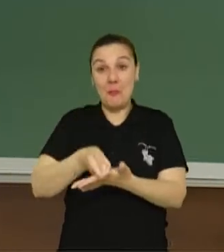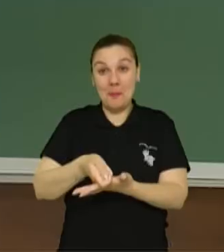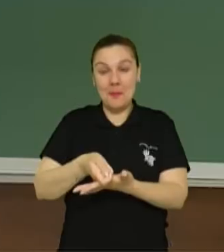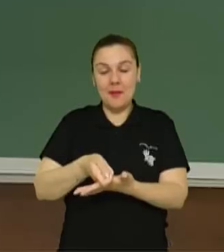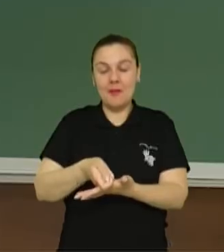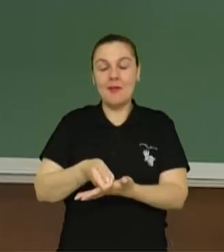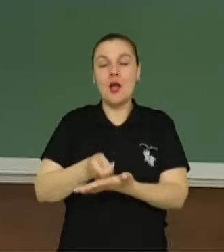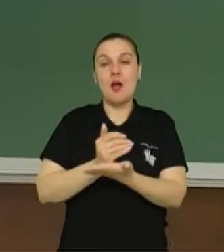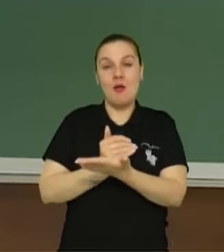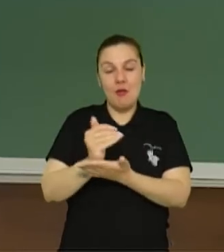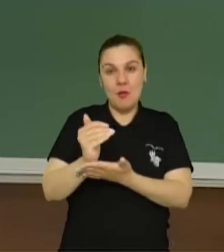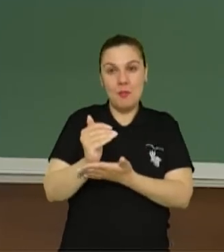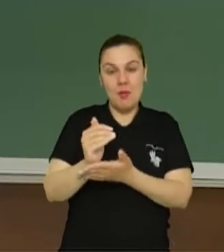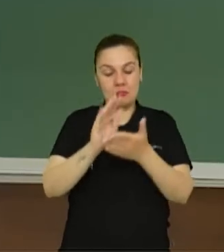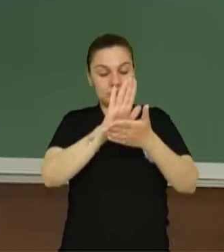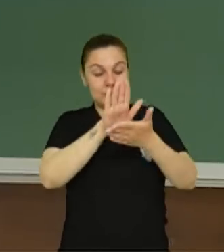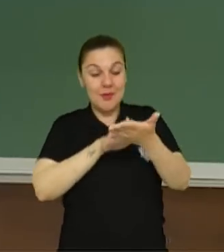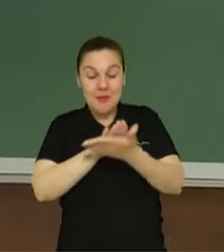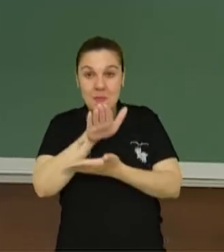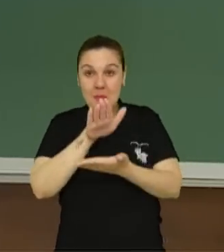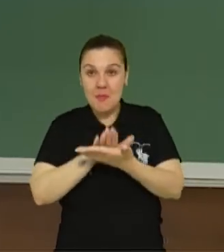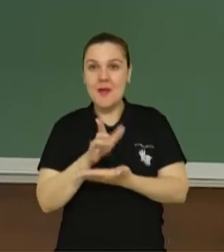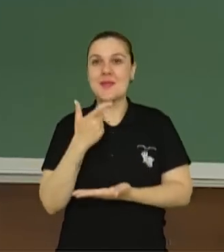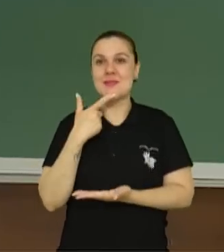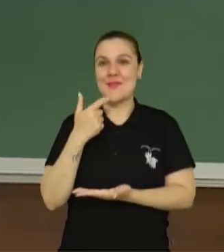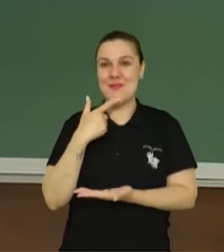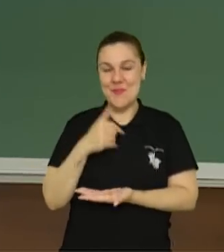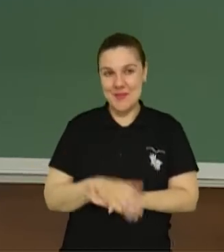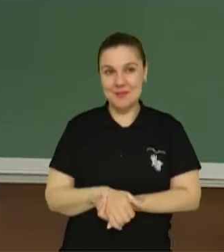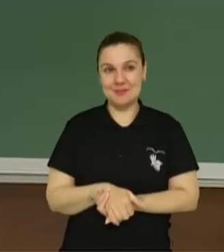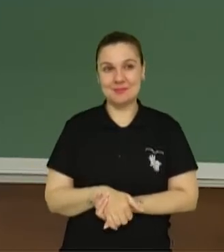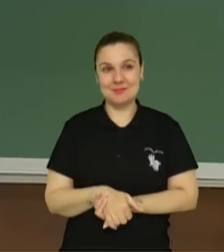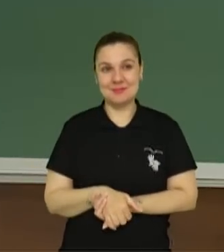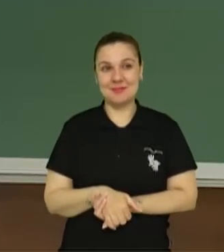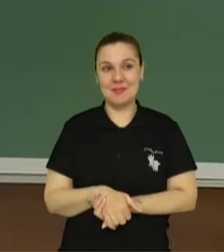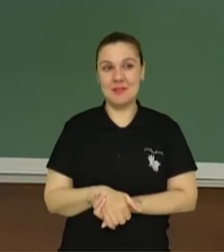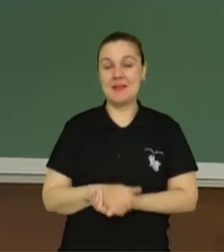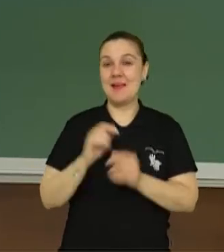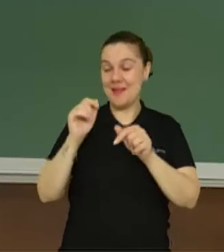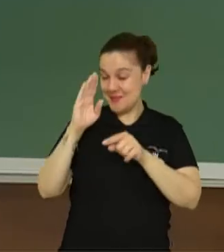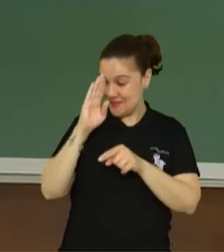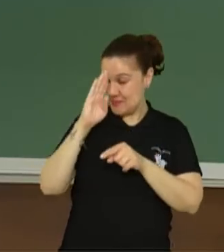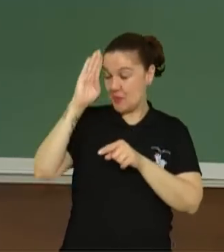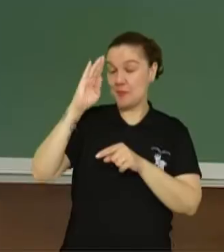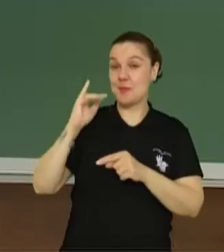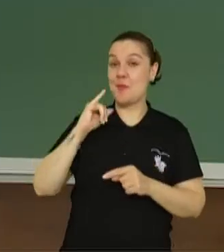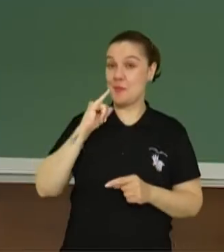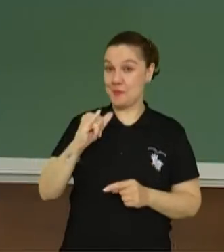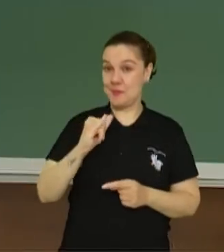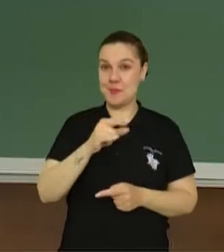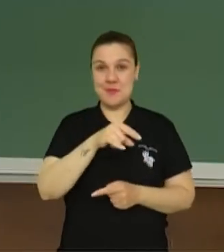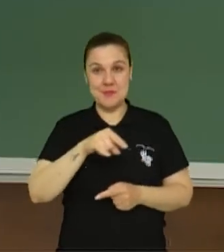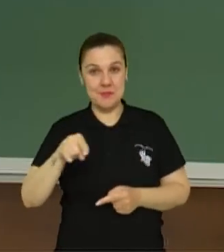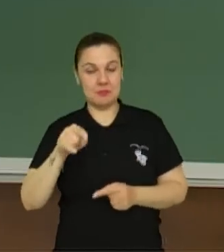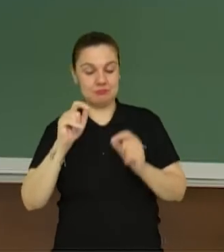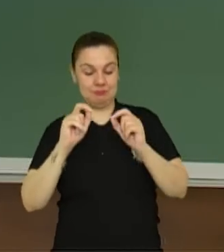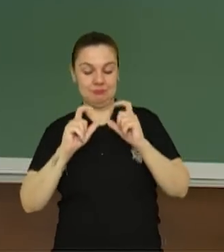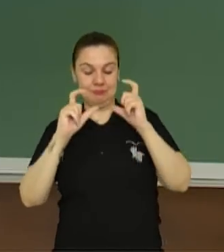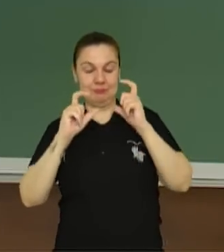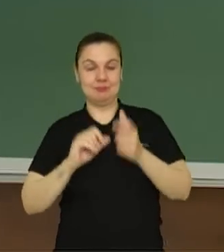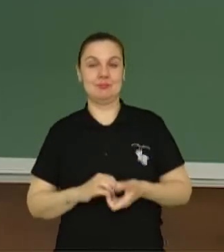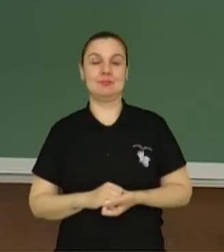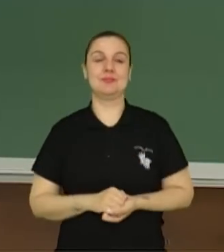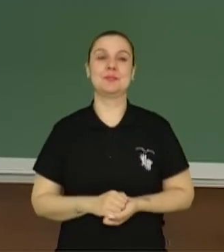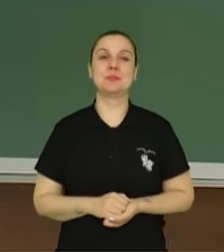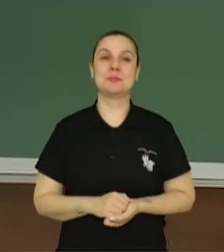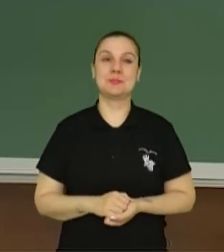faturas começam a chegar na cor vermelha, justamente isso. Essa é a principal informação aqui que você deve prestar